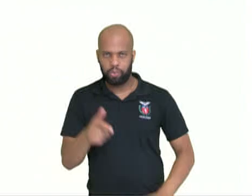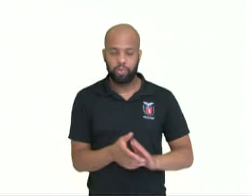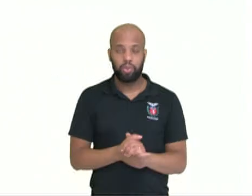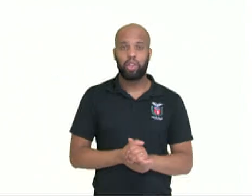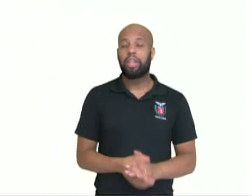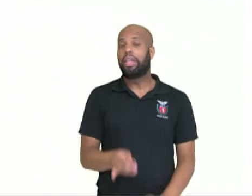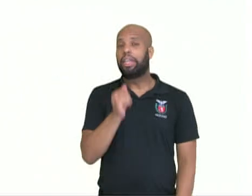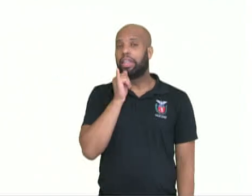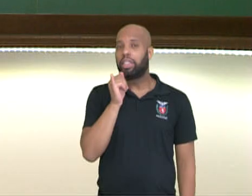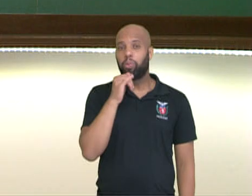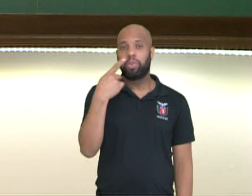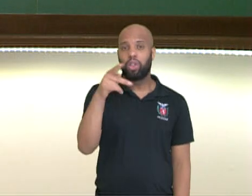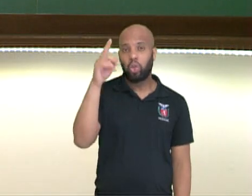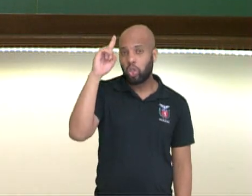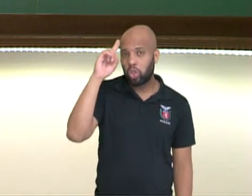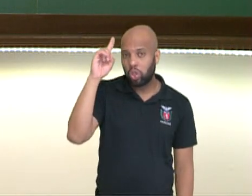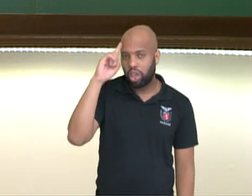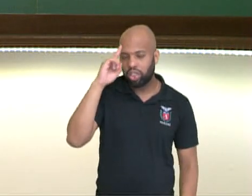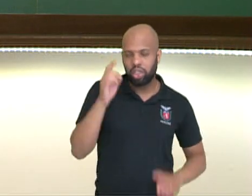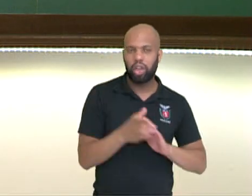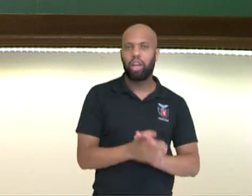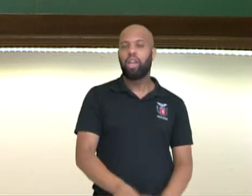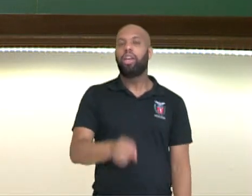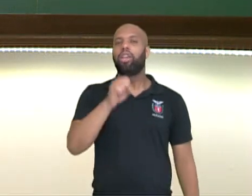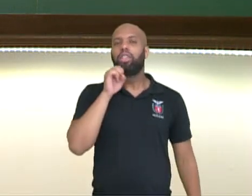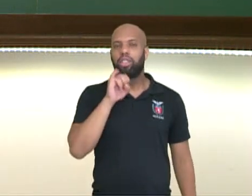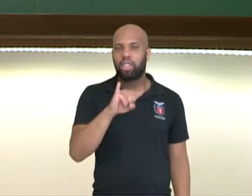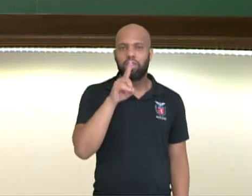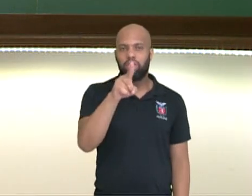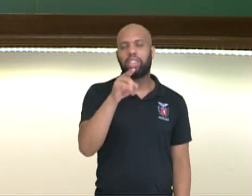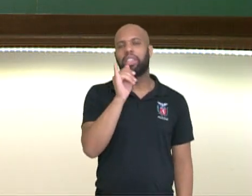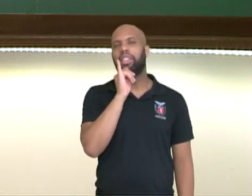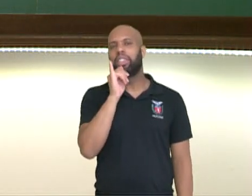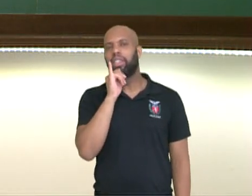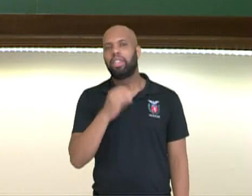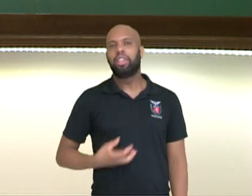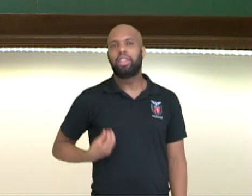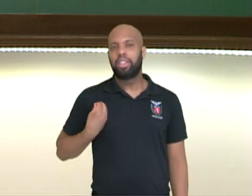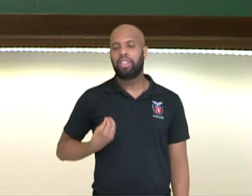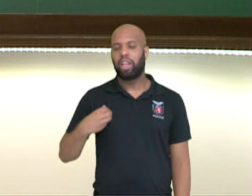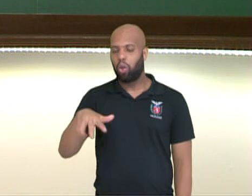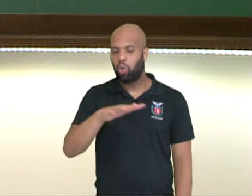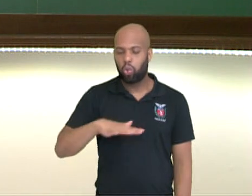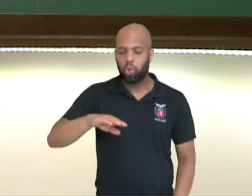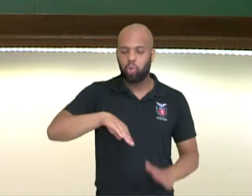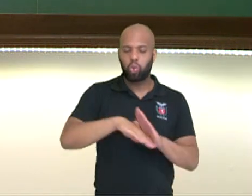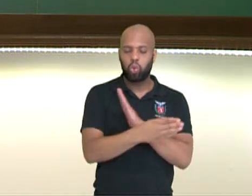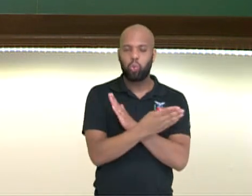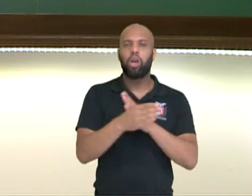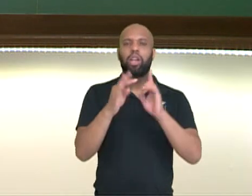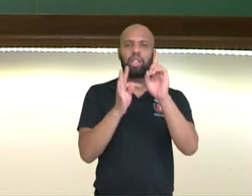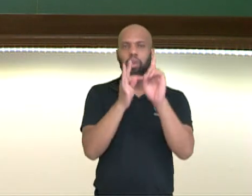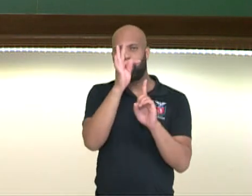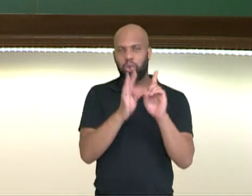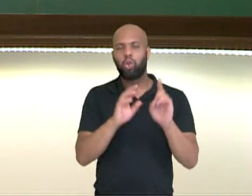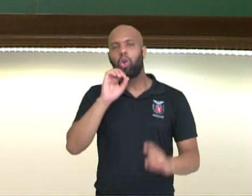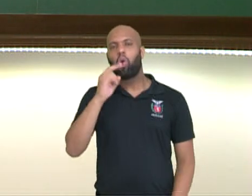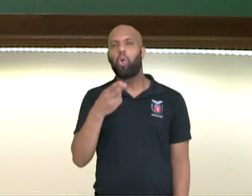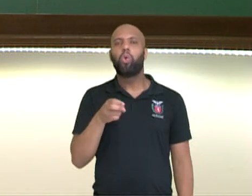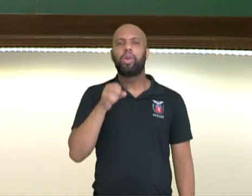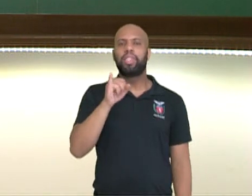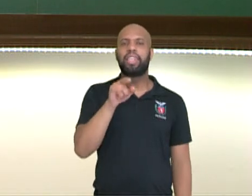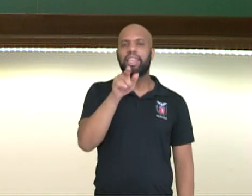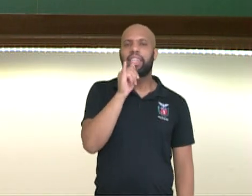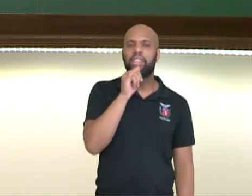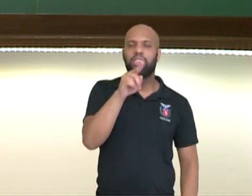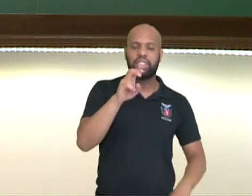o caso seu no dia a dia. Se você está num lugar já acostumado com a temperatura do ambiente, ou então, você sentou numa cadeira de